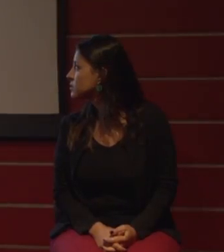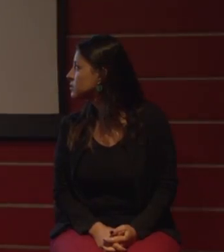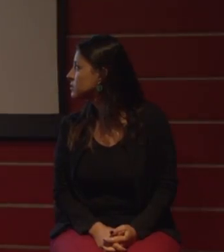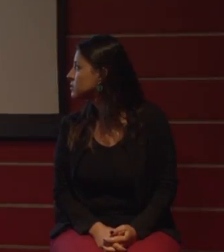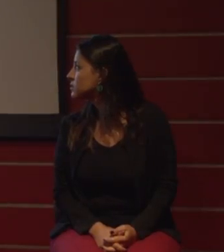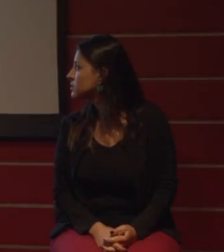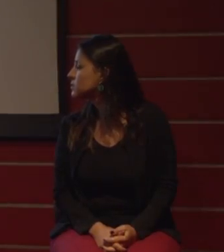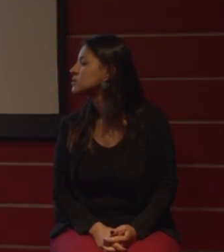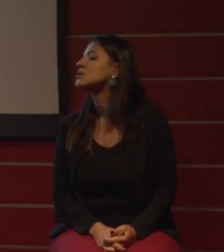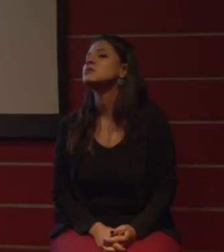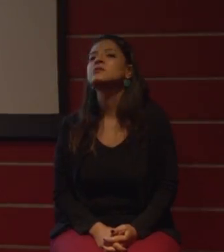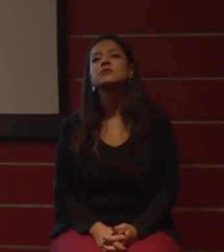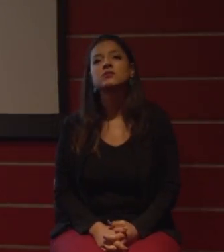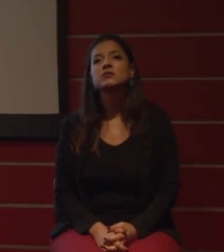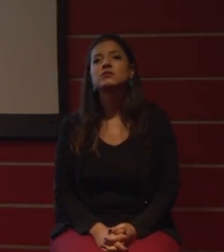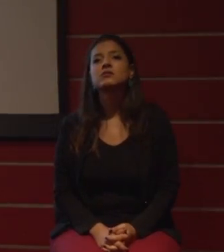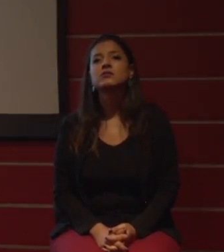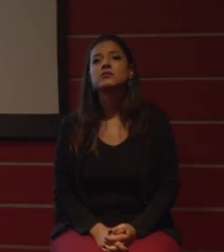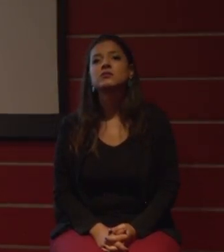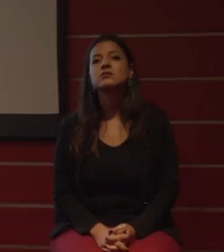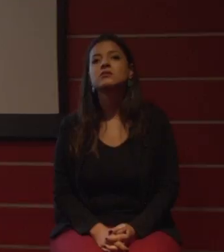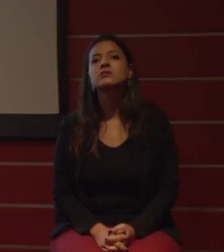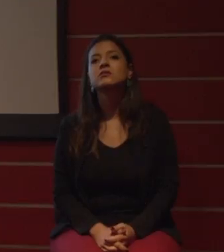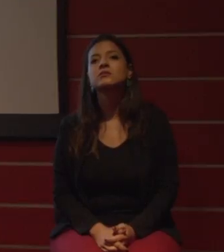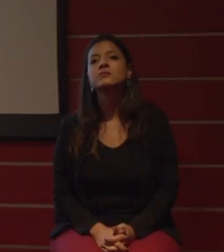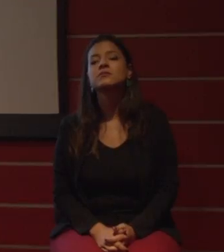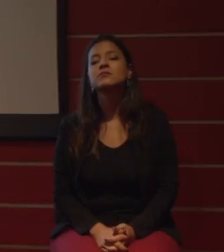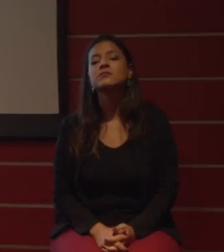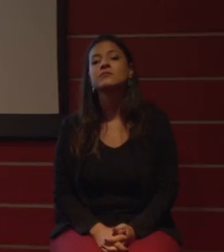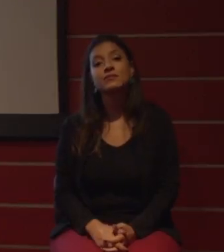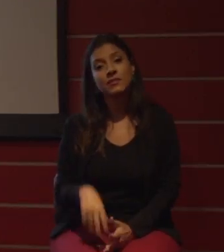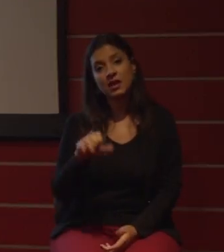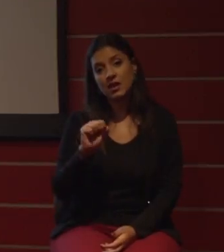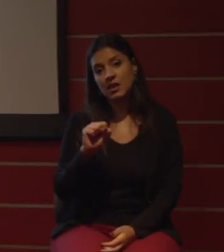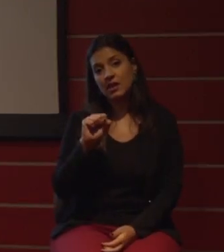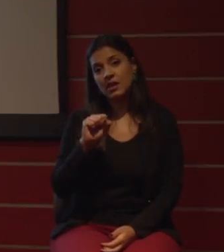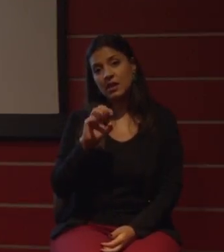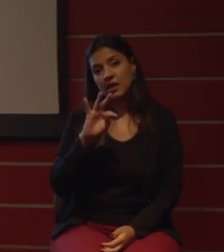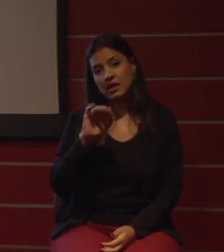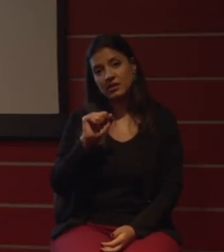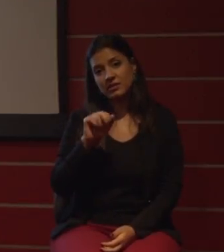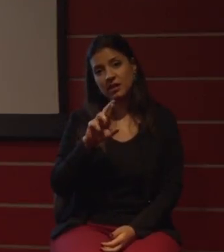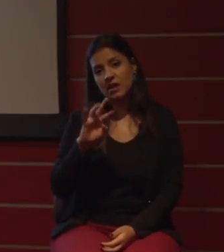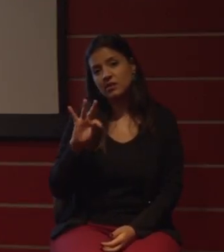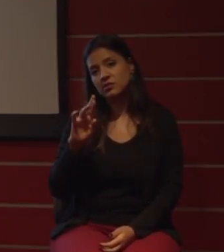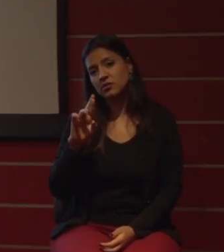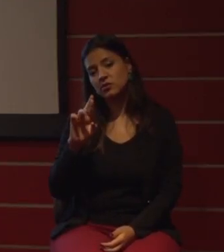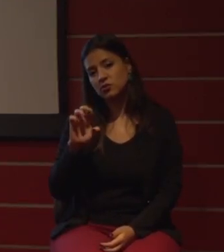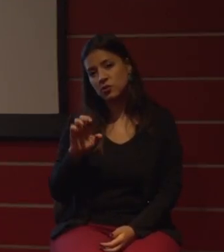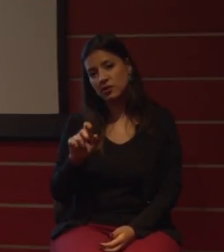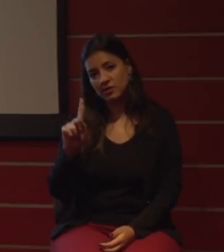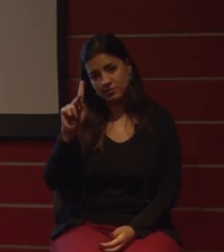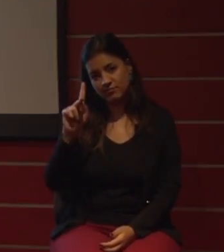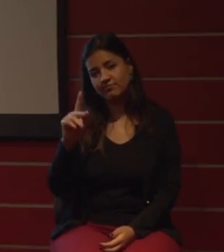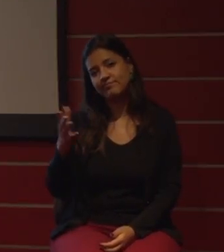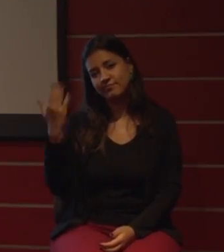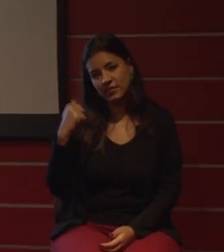a ah no Star Trek né de 66